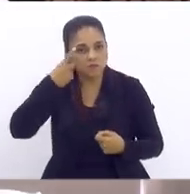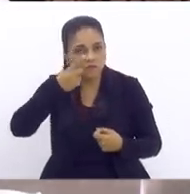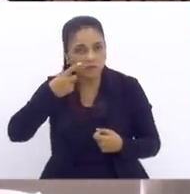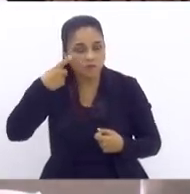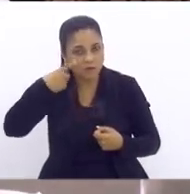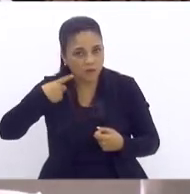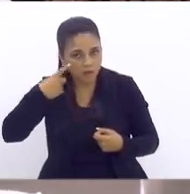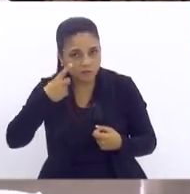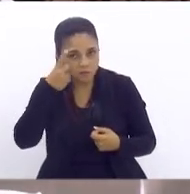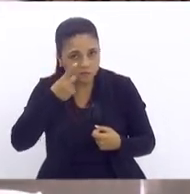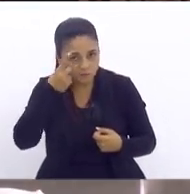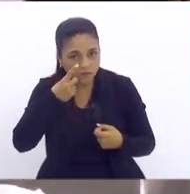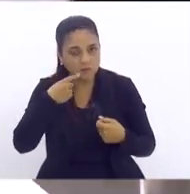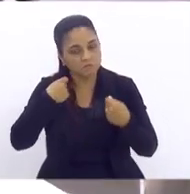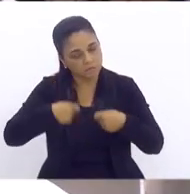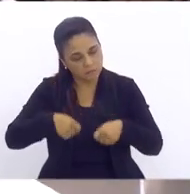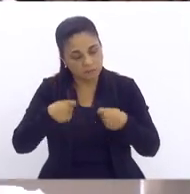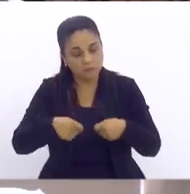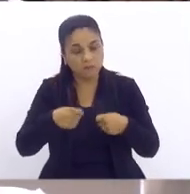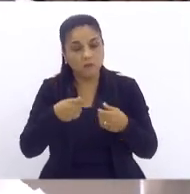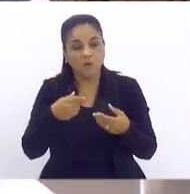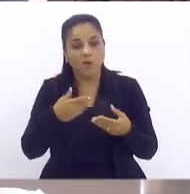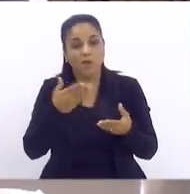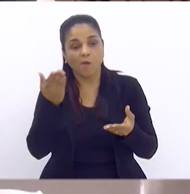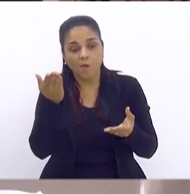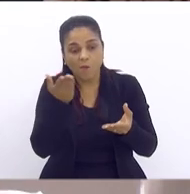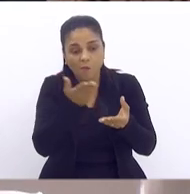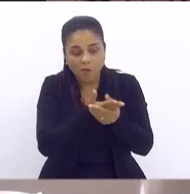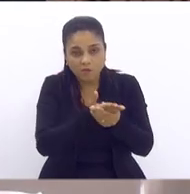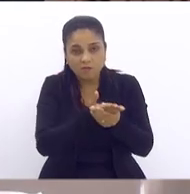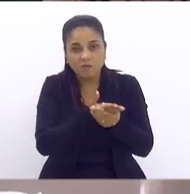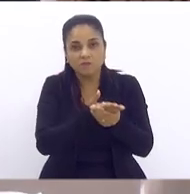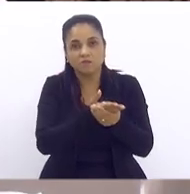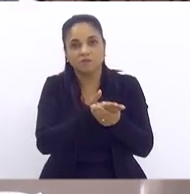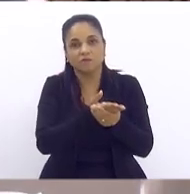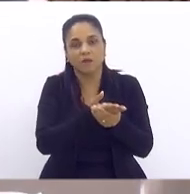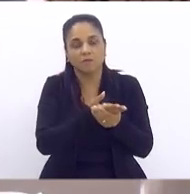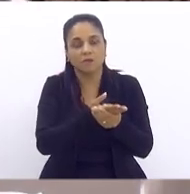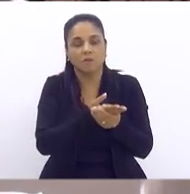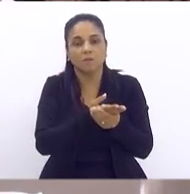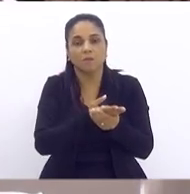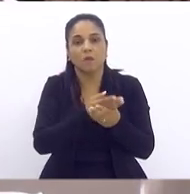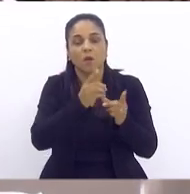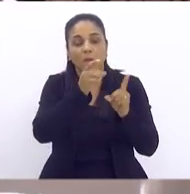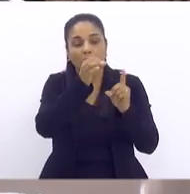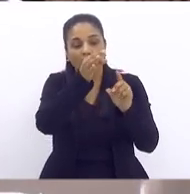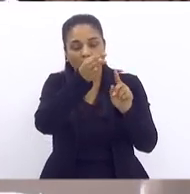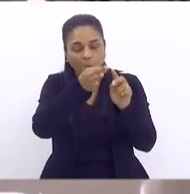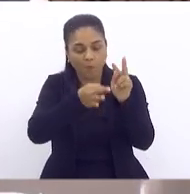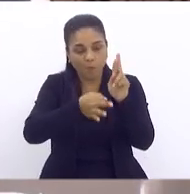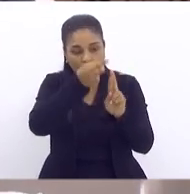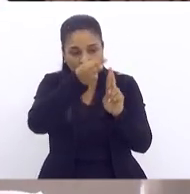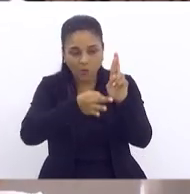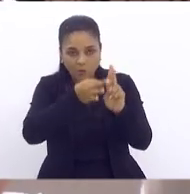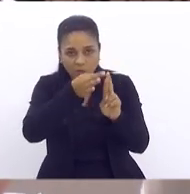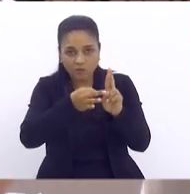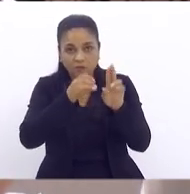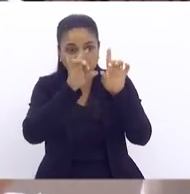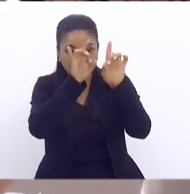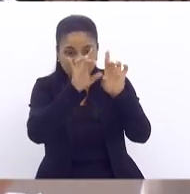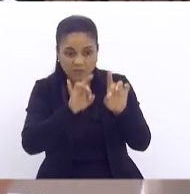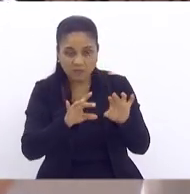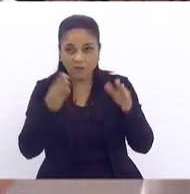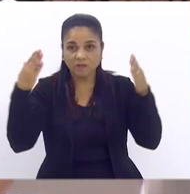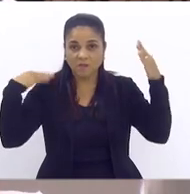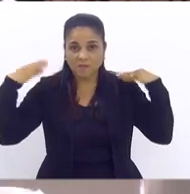Então, esse inquérito, esse processo recém-autuado, ele vai para a Procuradoria Especial da Marinha. Procuradoria Especial da Marinha é o órgão